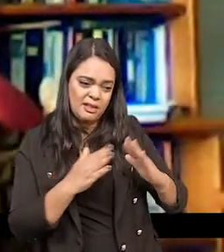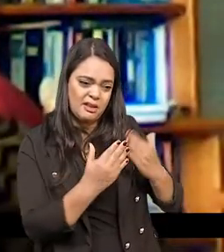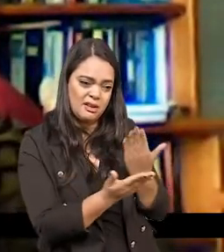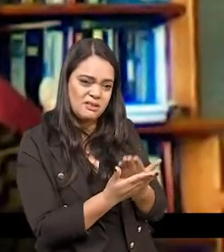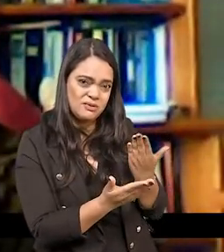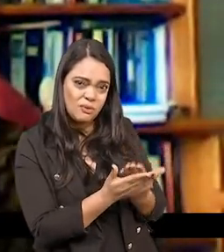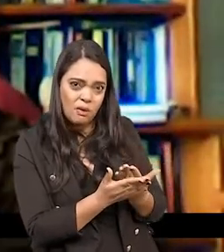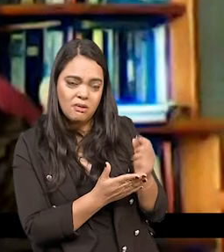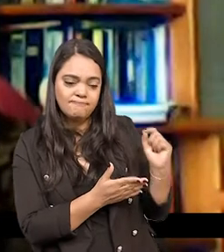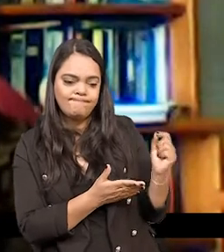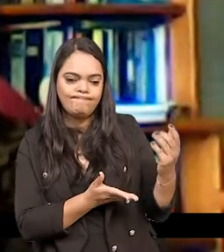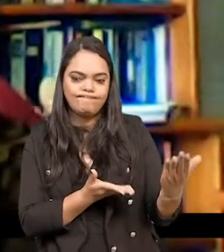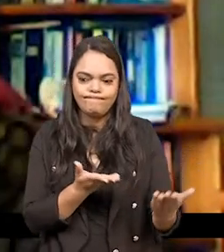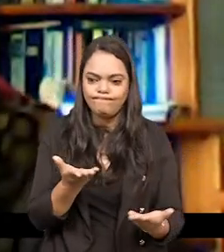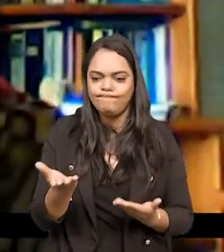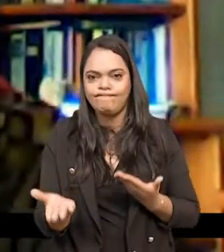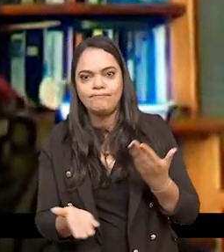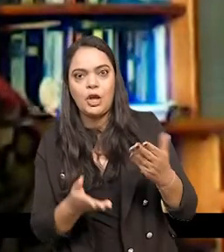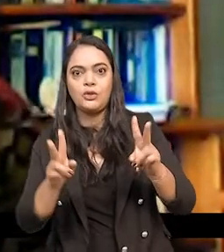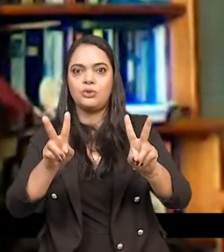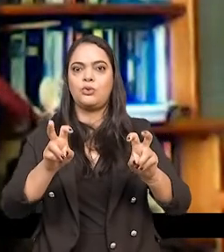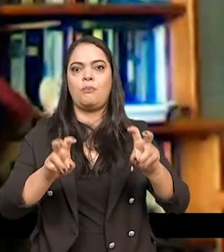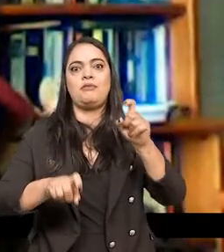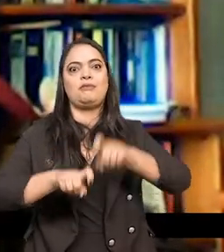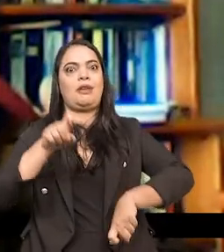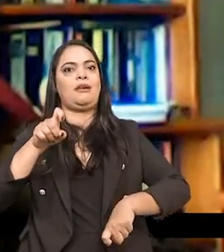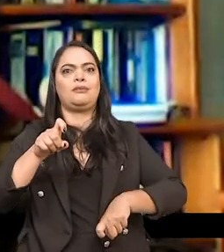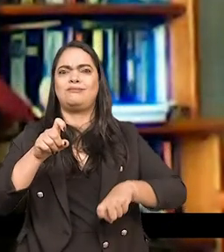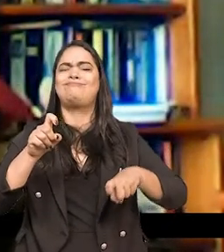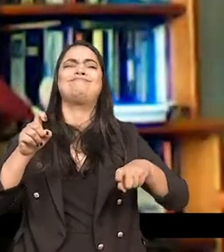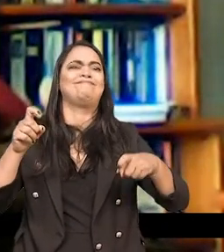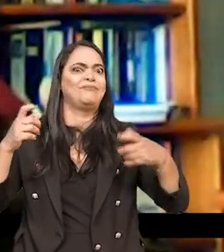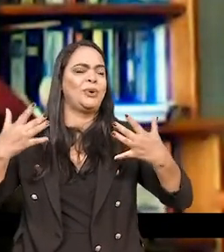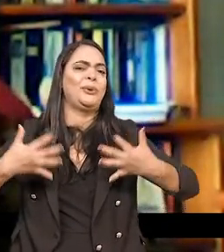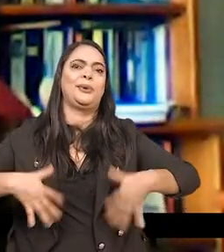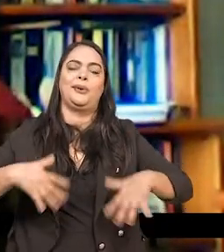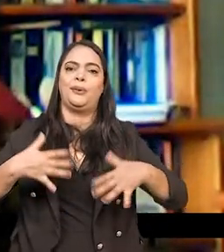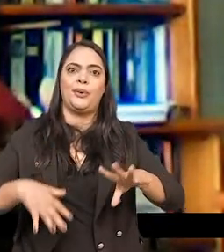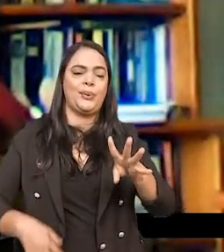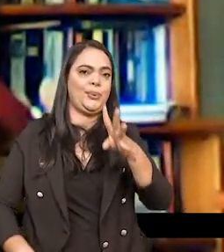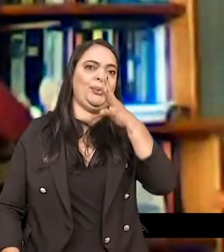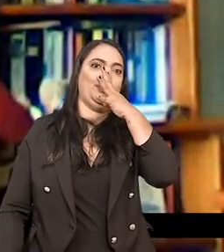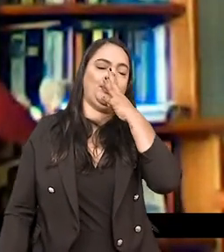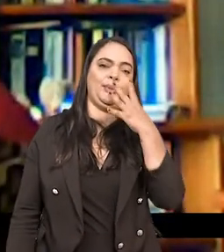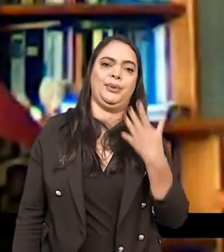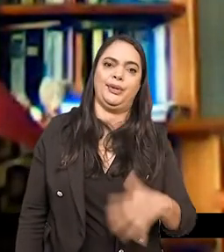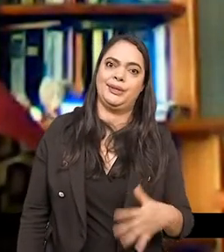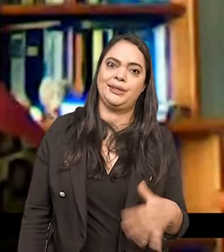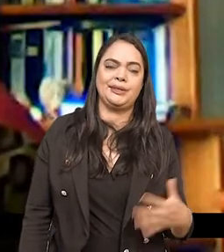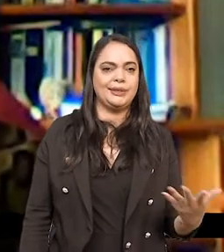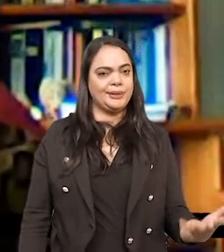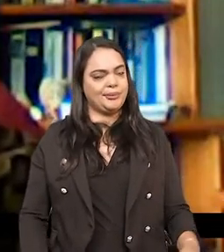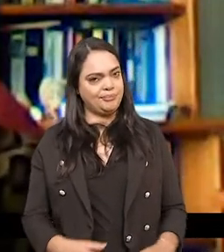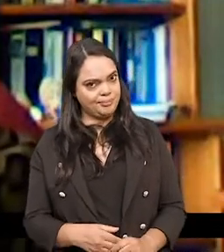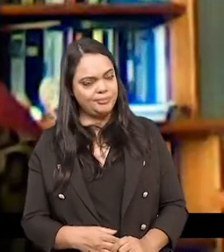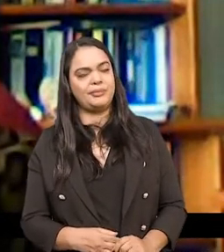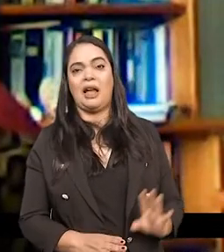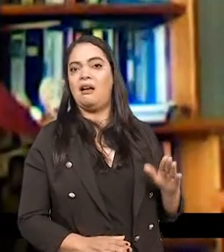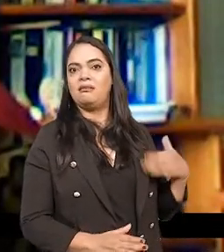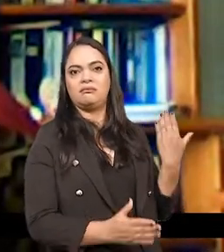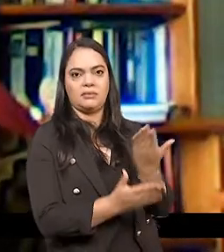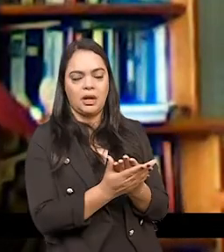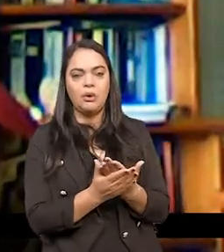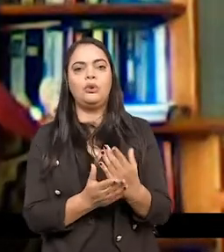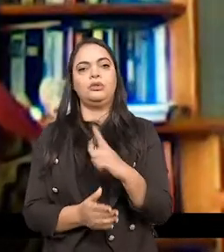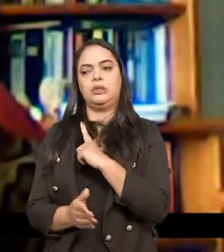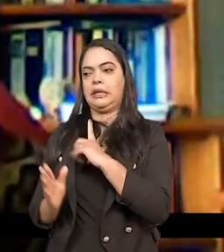escola tem para lidar com sexualidade, gente, é uma coisa impressionante. Ainda